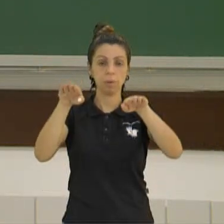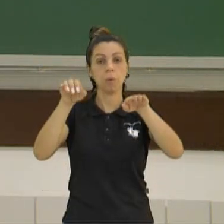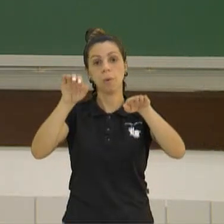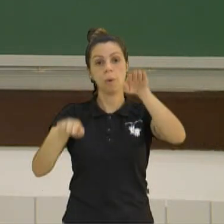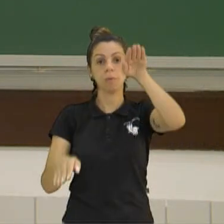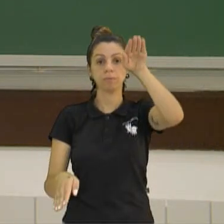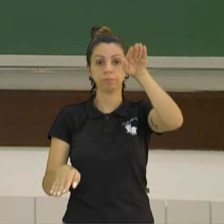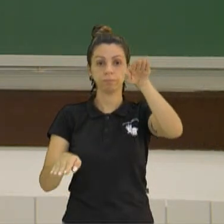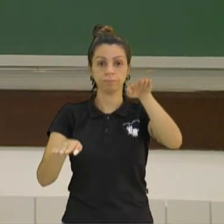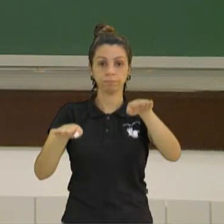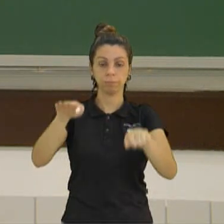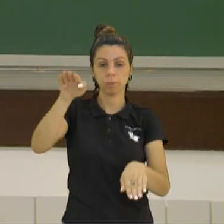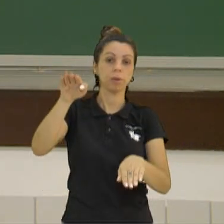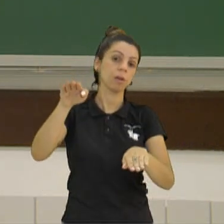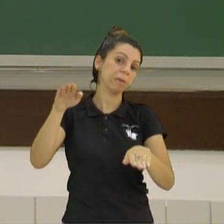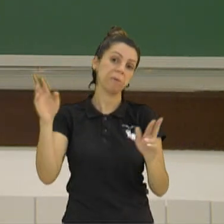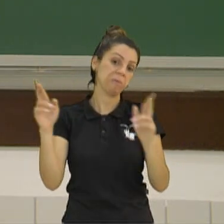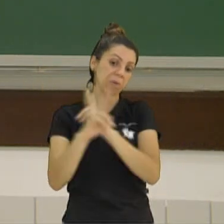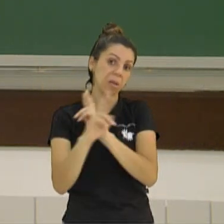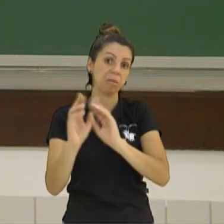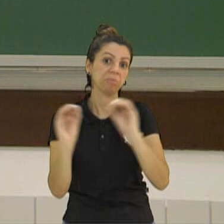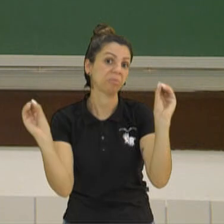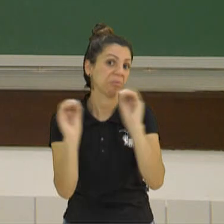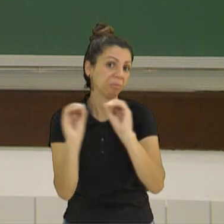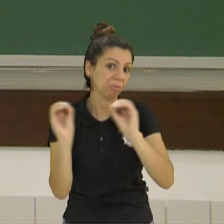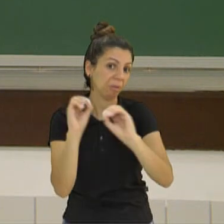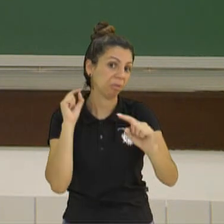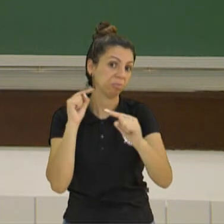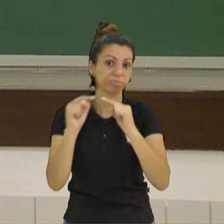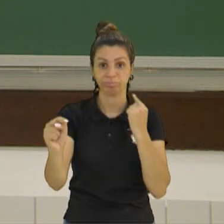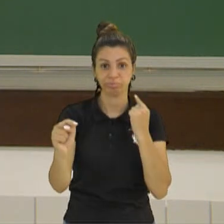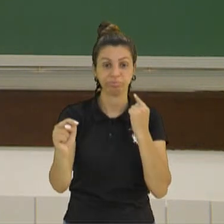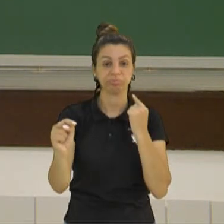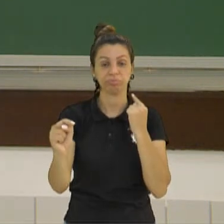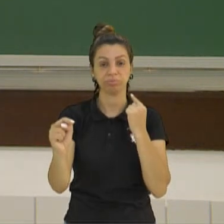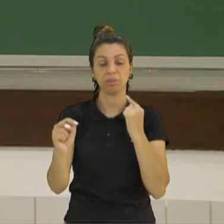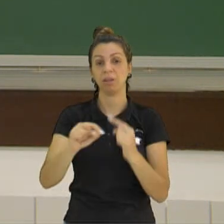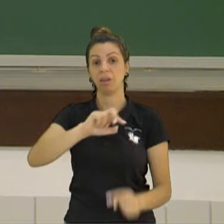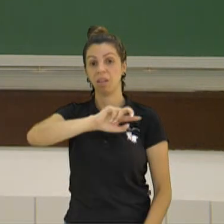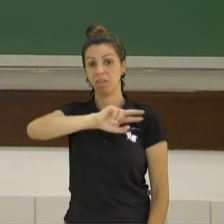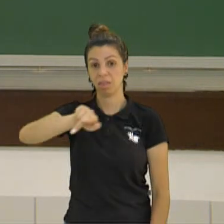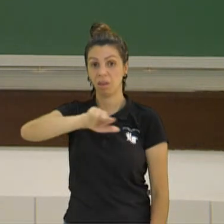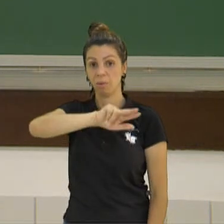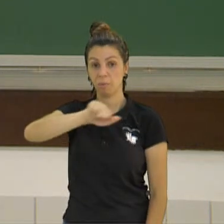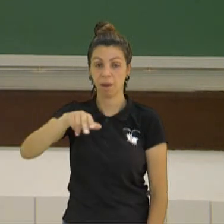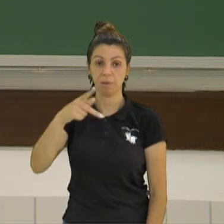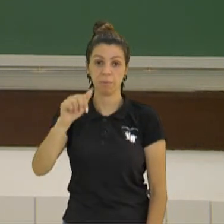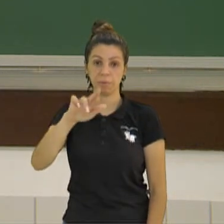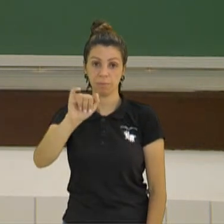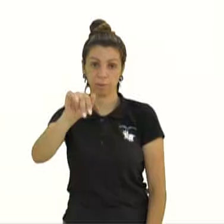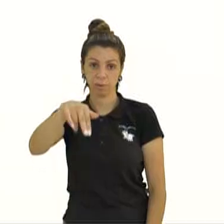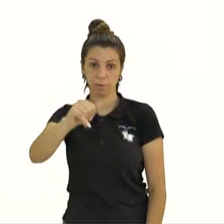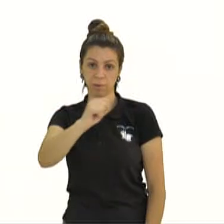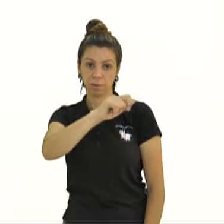inversamente proporcionais e outras não têm relação nenhuma. Aí elas são não proporcionais. Faça o exercício e eu já volto.